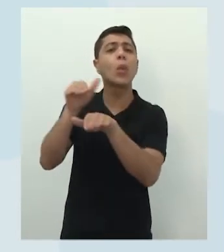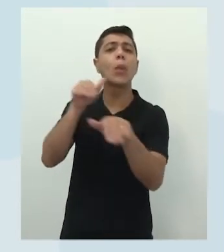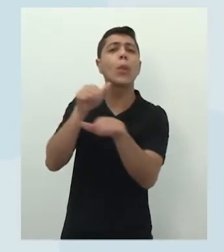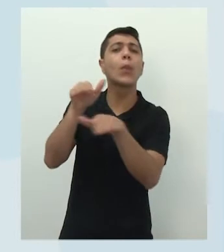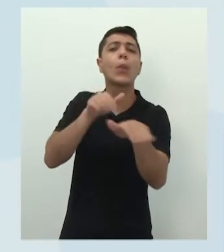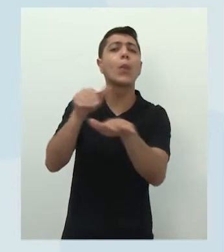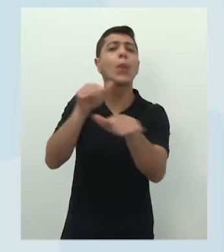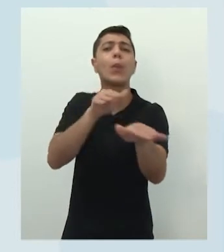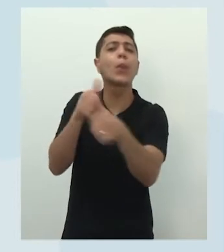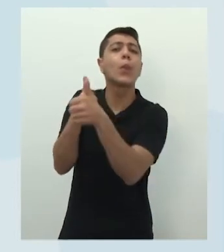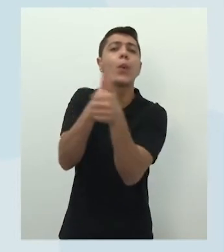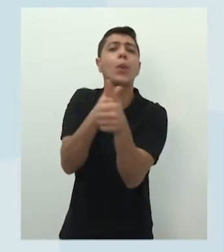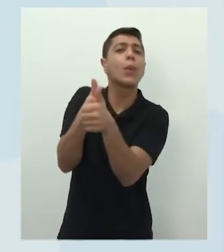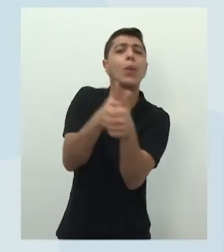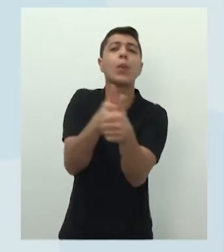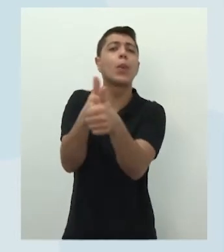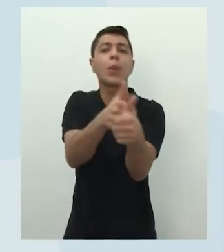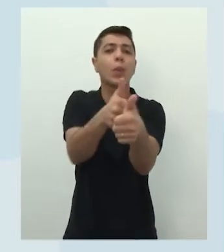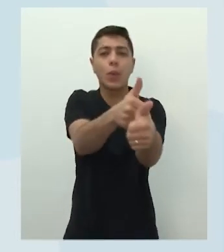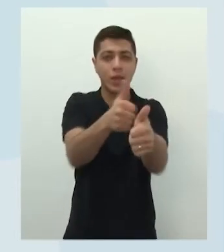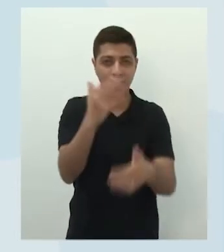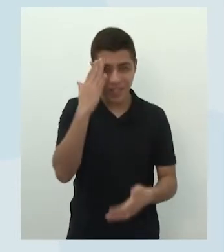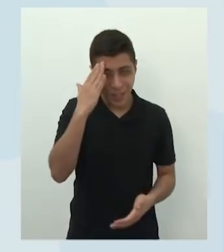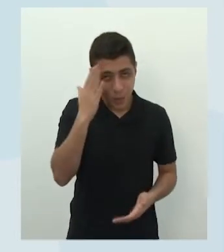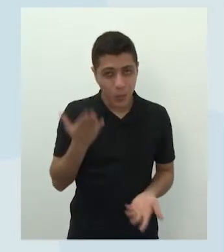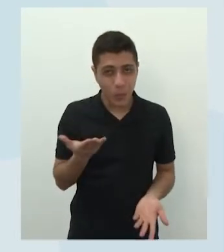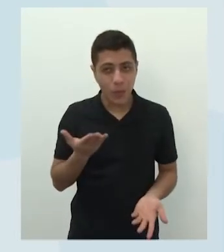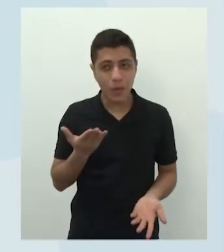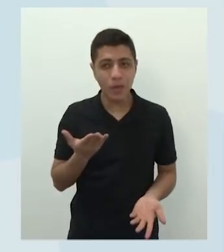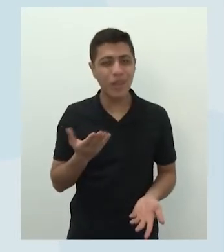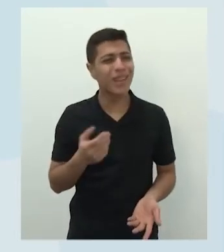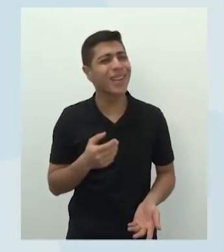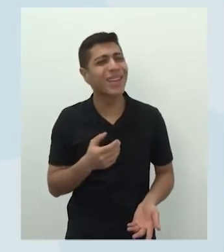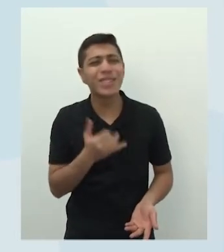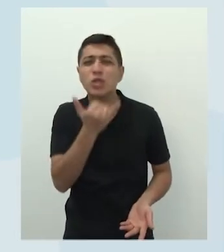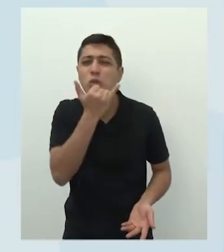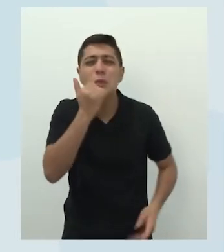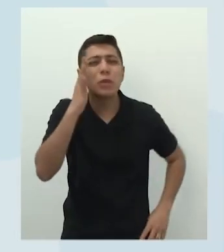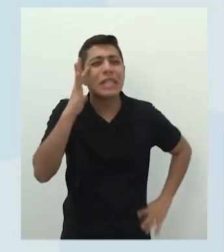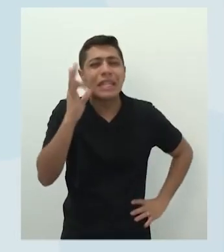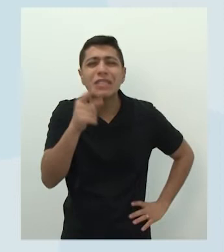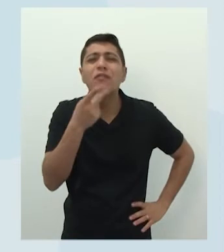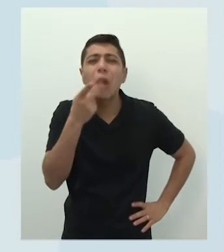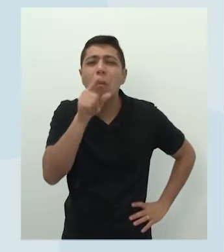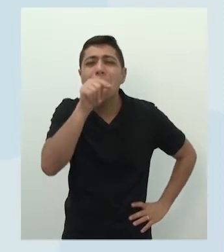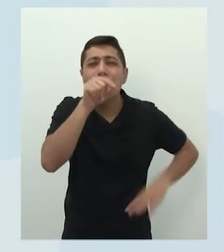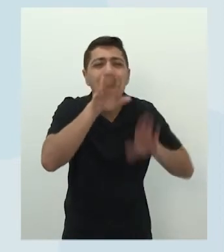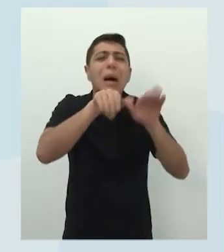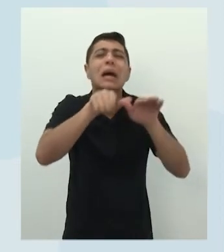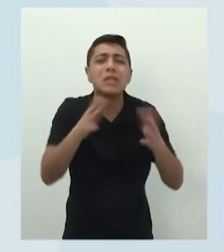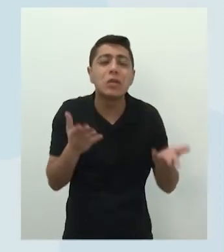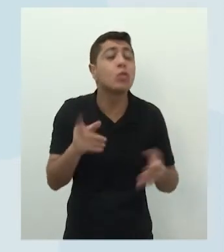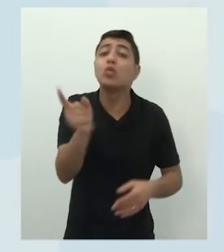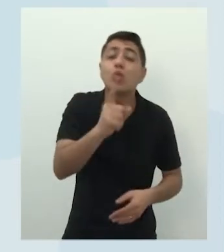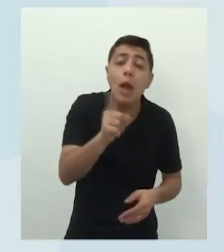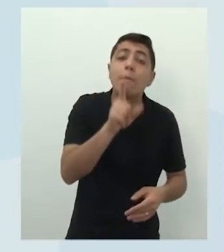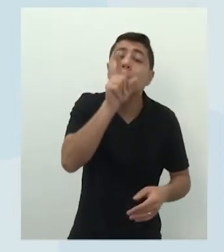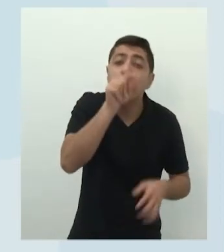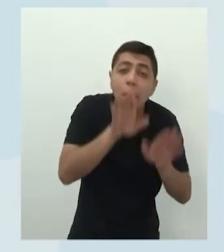não pode me dizer que tem uma andorinha lá na frente dizendo vem, vem, e todo mundo segue ela. Não existe. Isso é